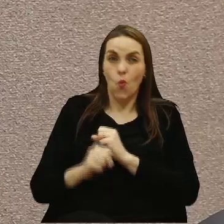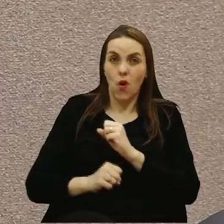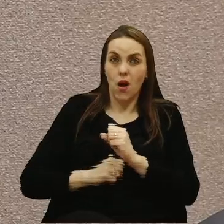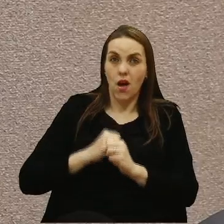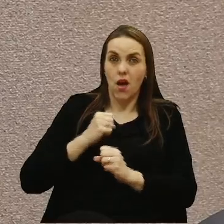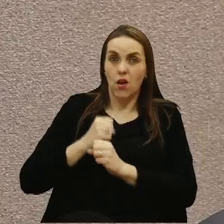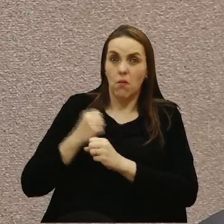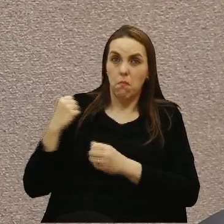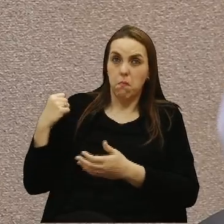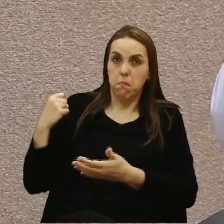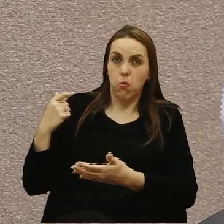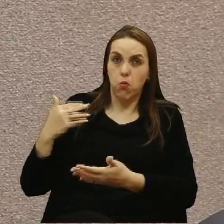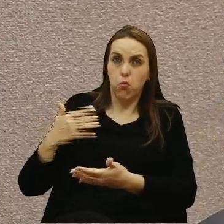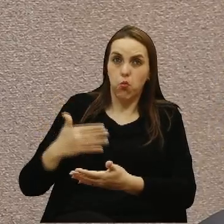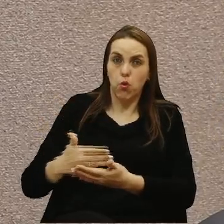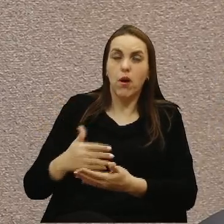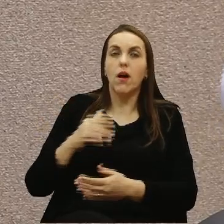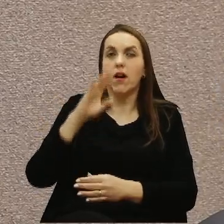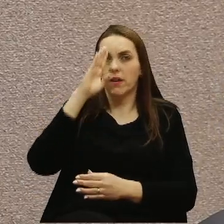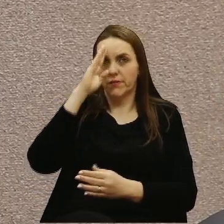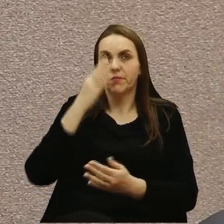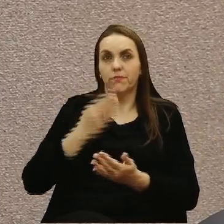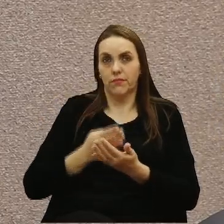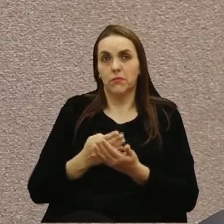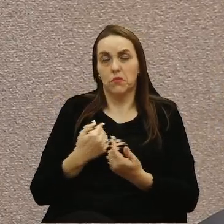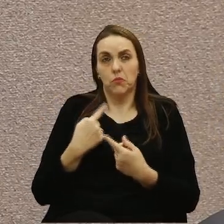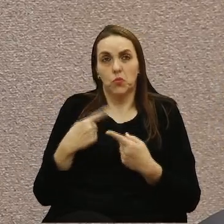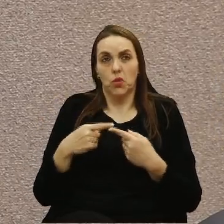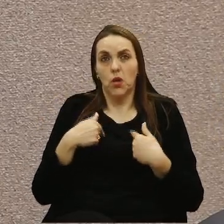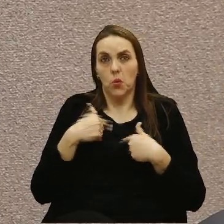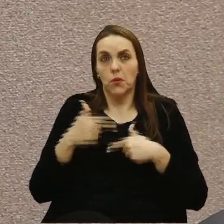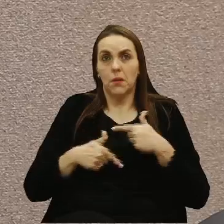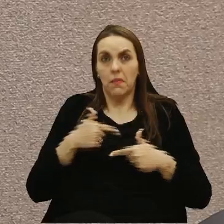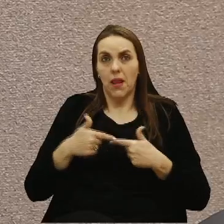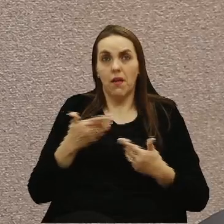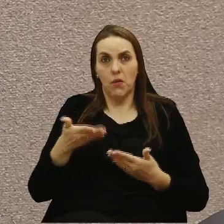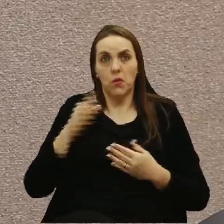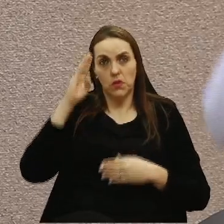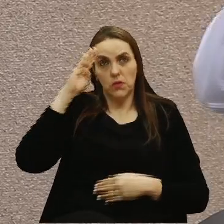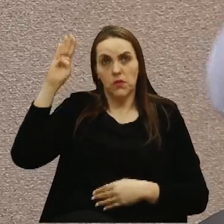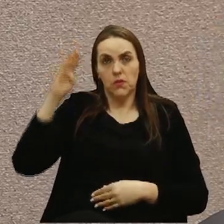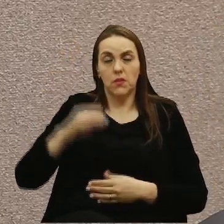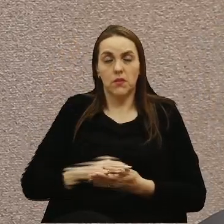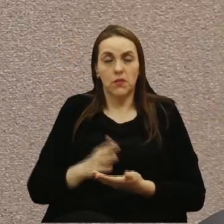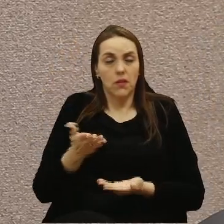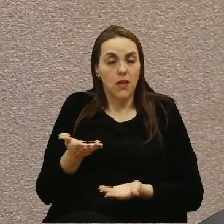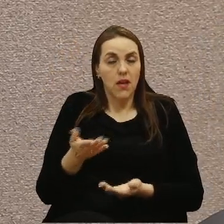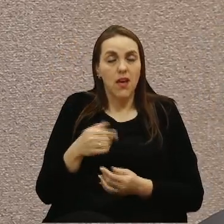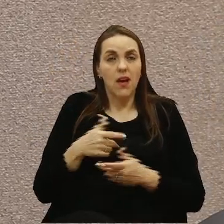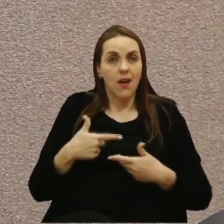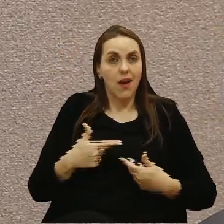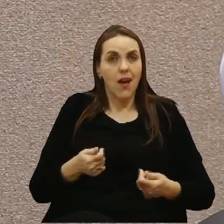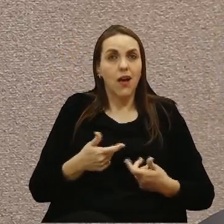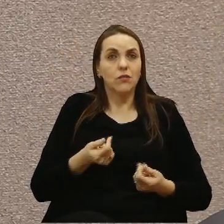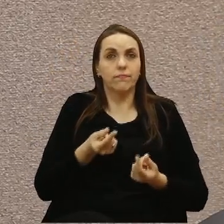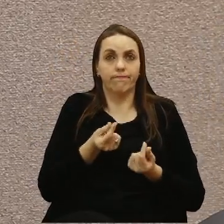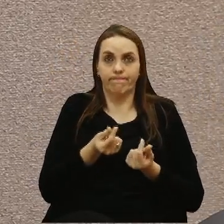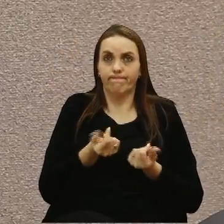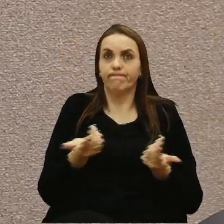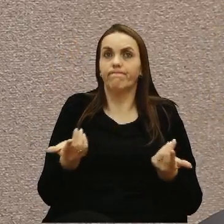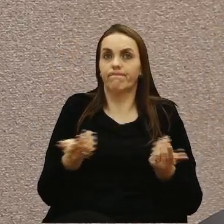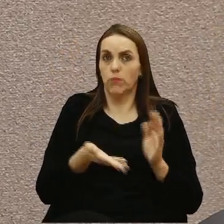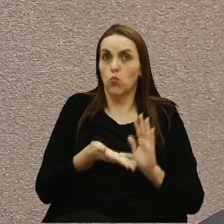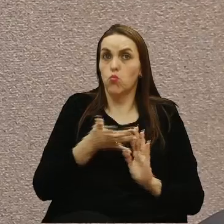todo, eu acredito, porque eu trabalhava com isso no Exército, que esses custos são